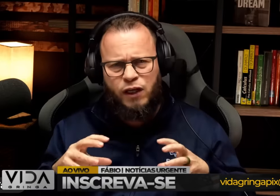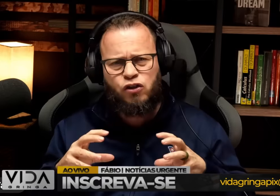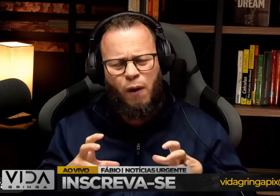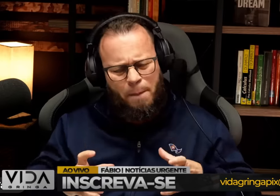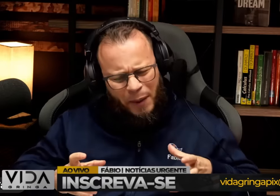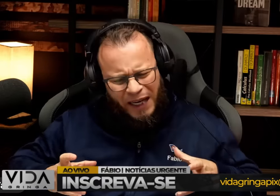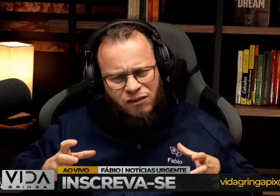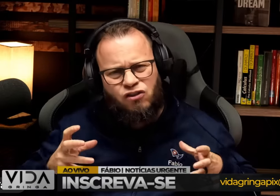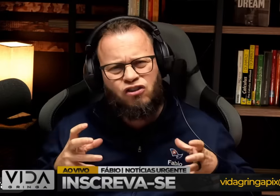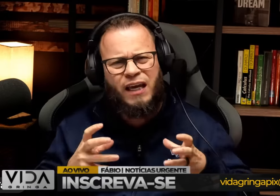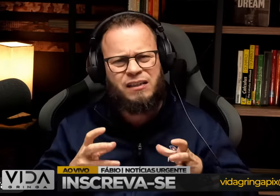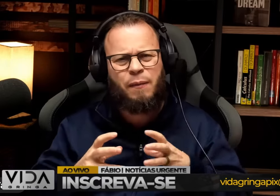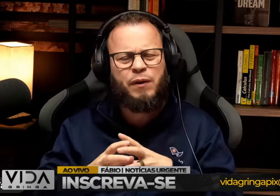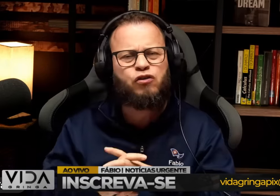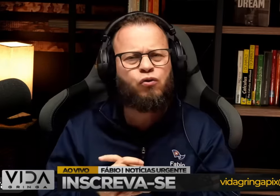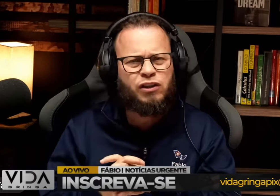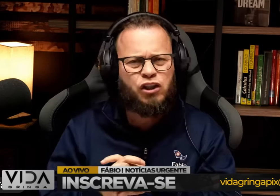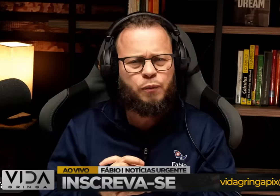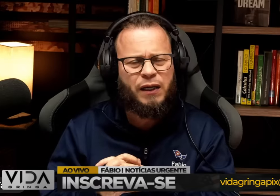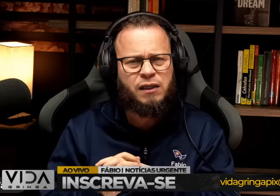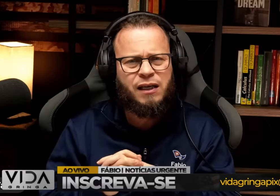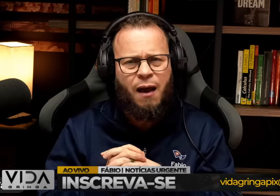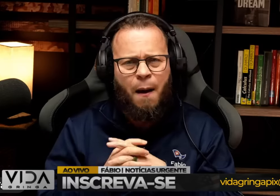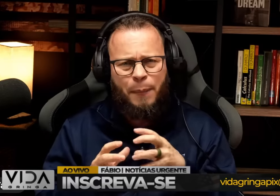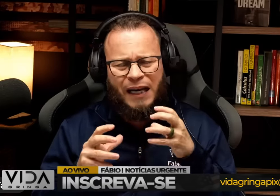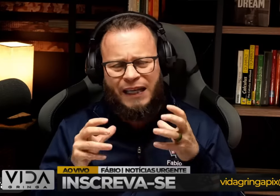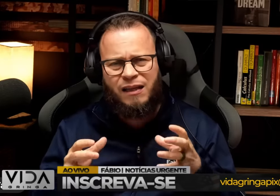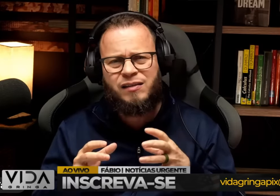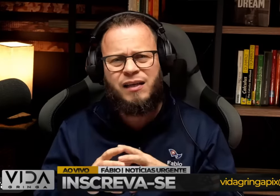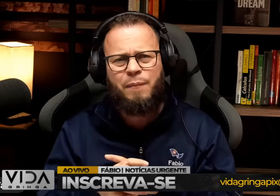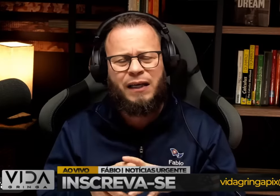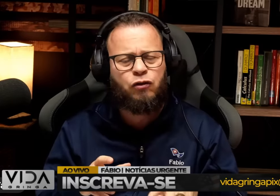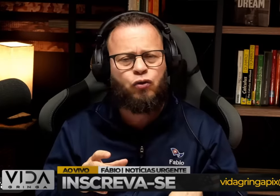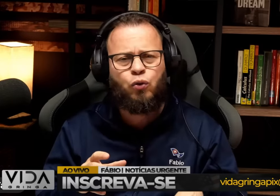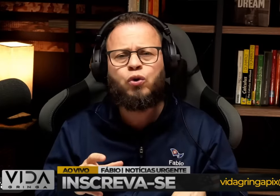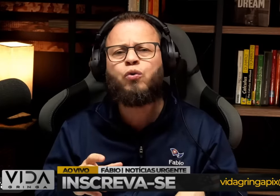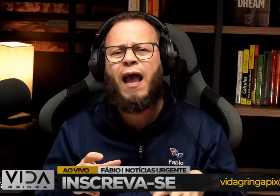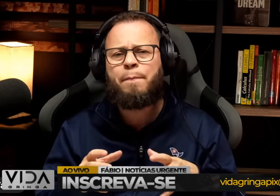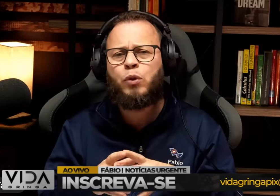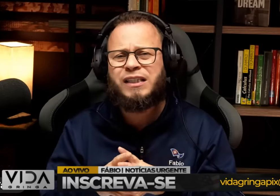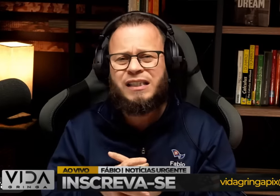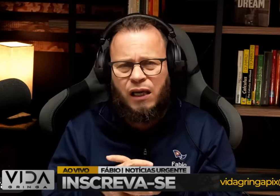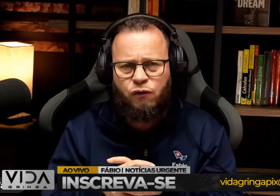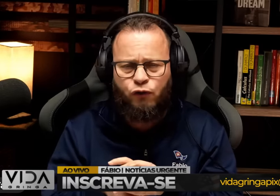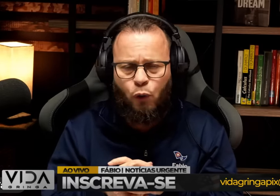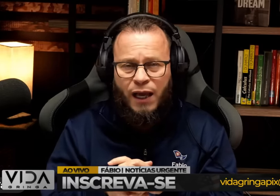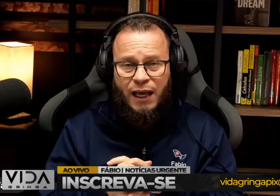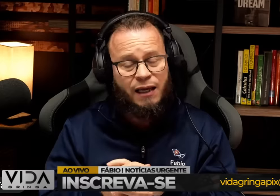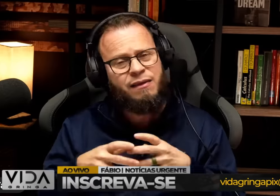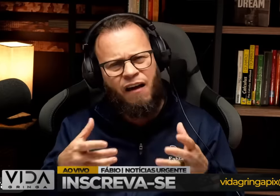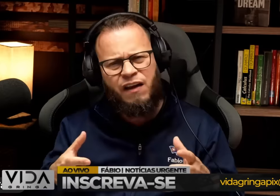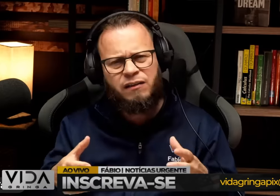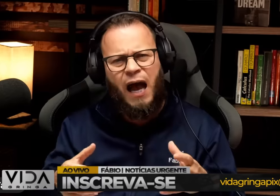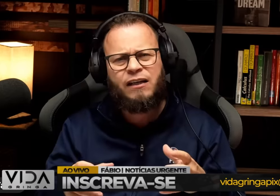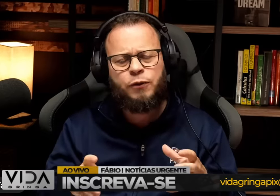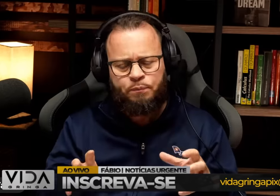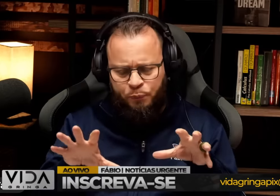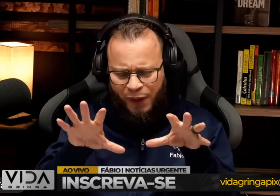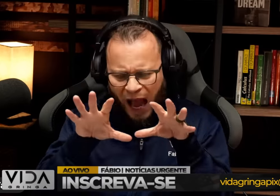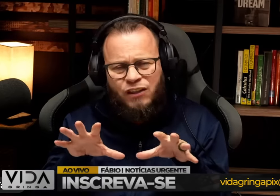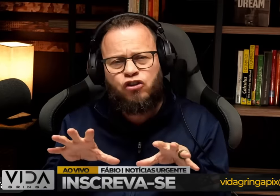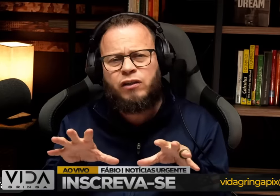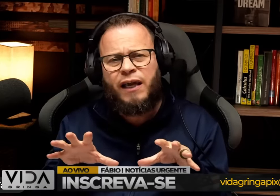Esse vídeo é para encher essa pessoa de esperança, para que ele saiba que tudo é possível. E, na